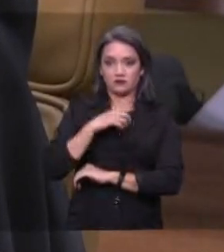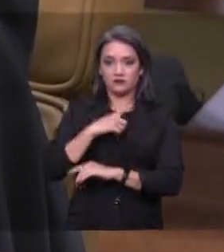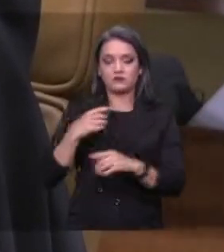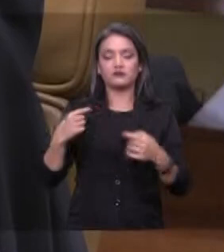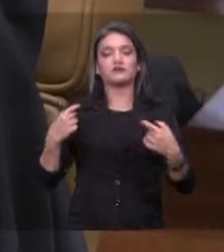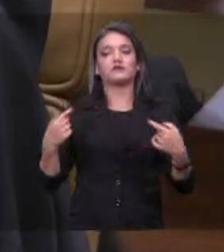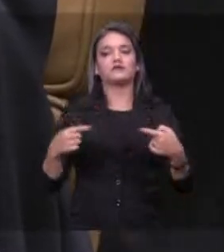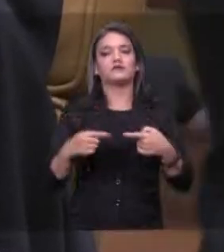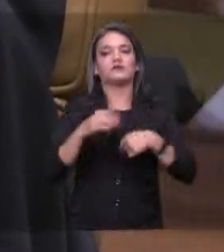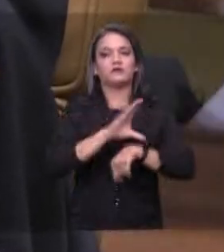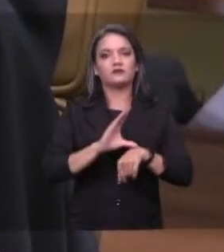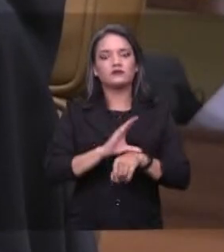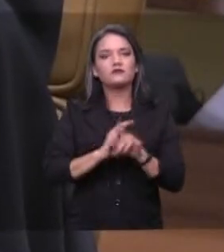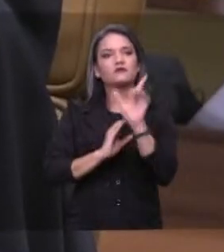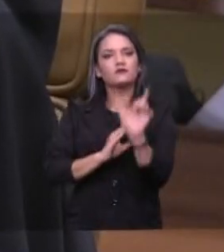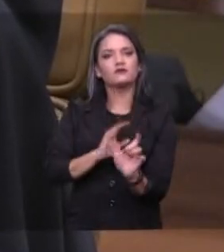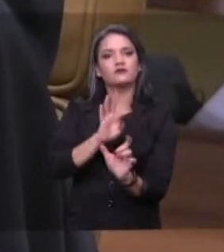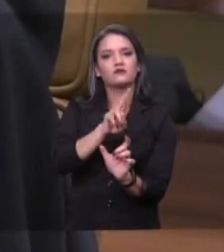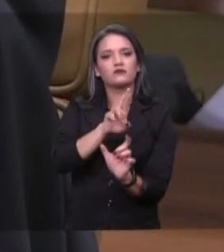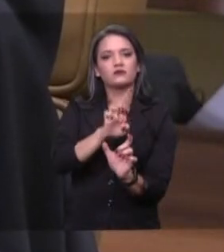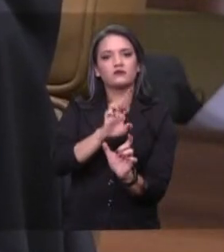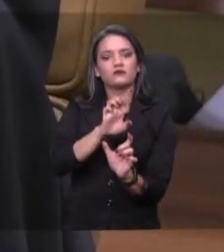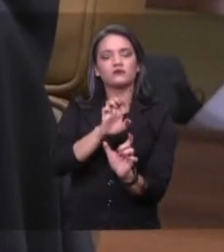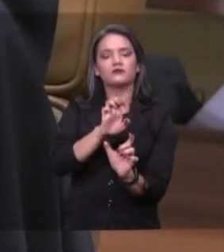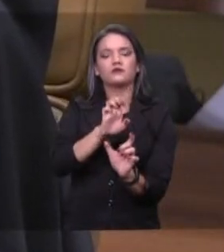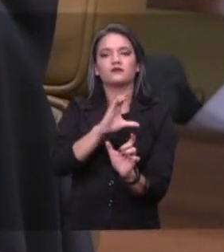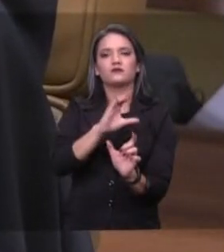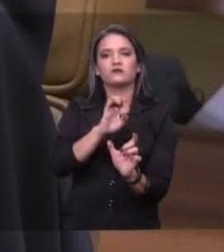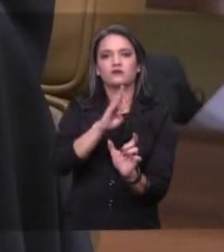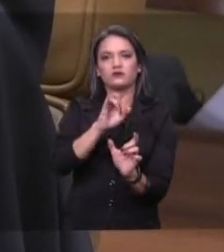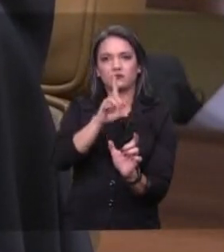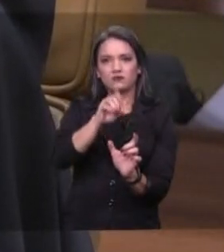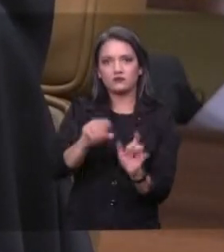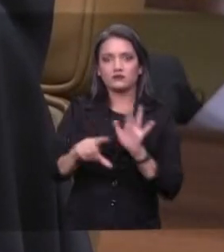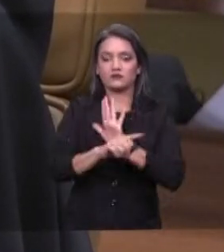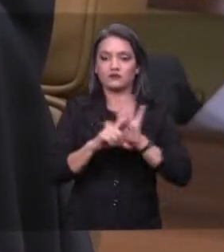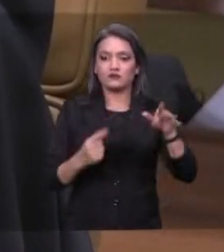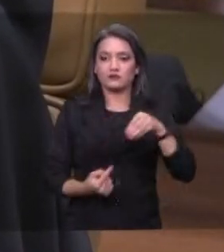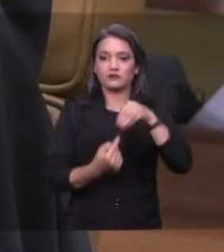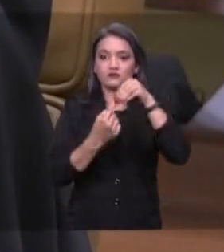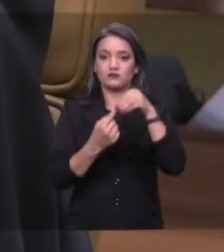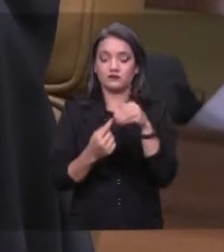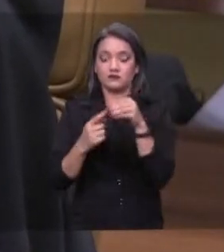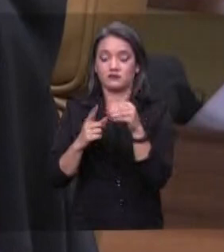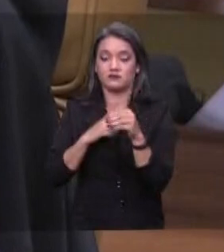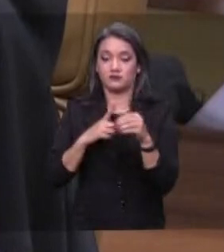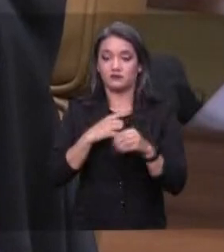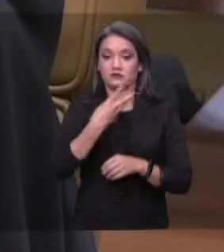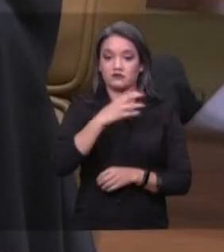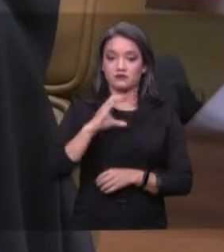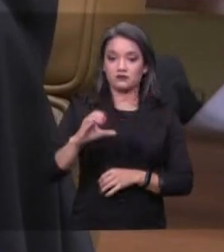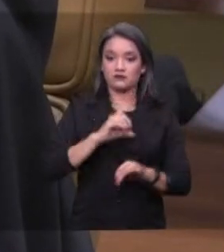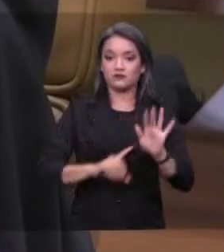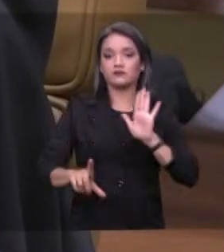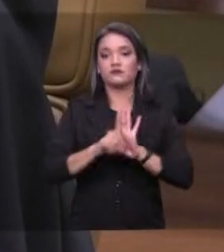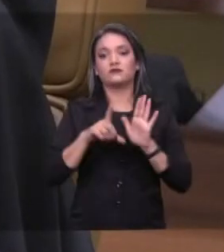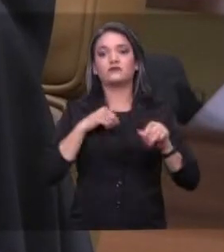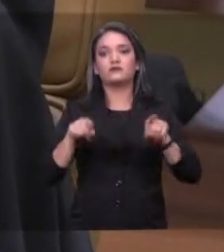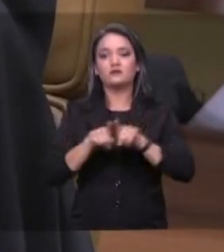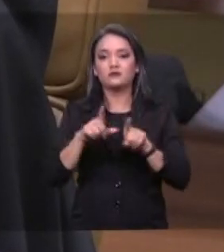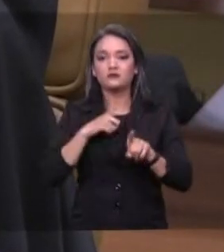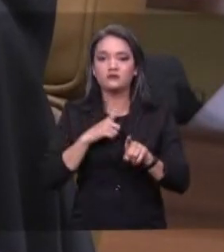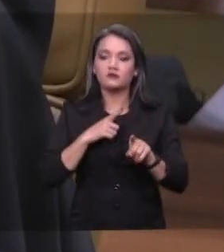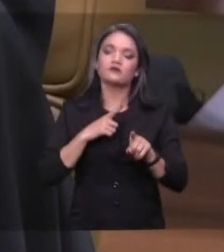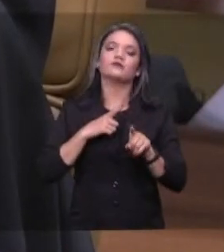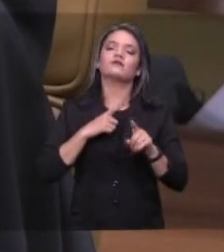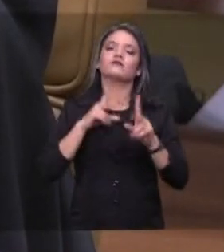termo recebida, contido no parágrafo 1º do artigo 3º C da Lei 13.964 e atribuição de interpretação conforme